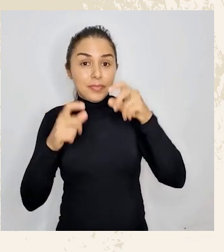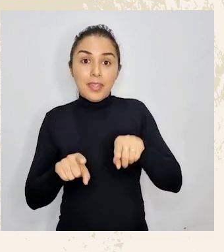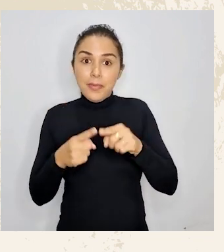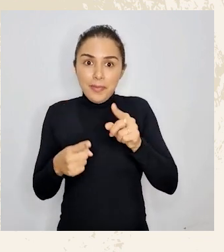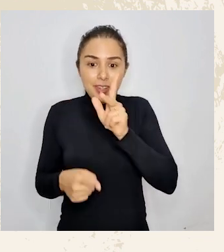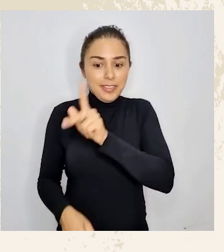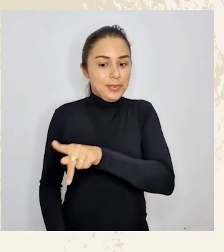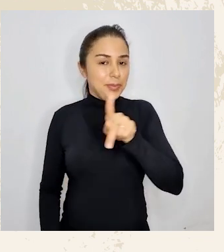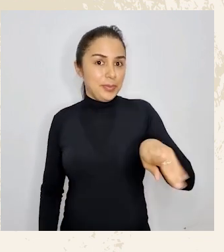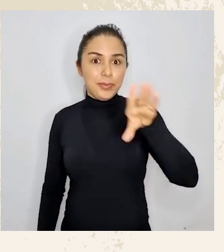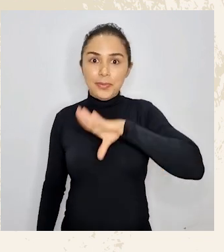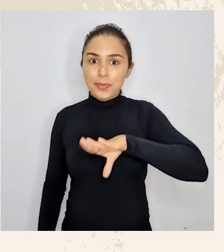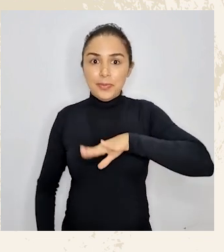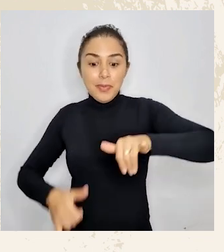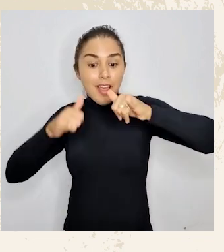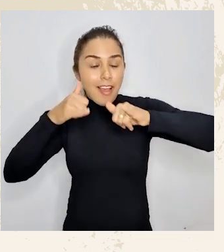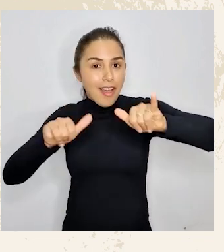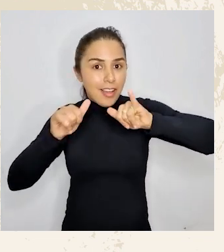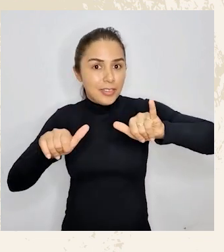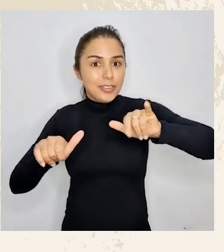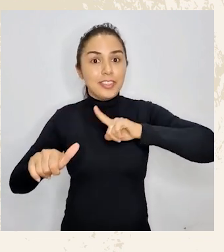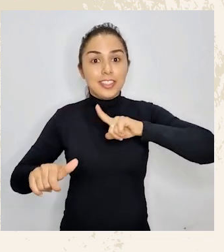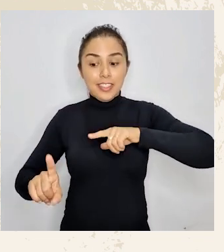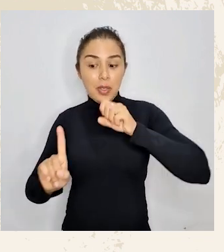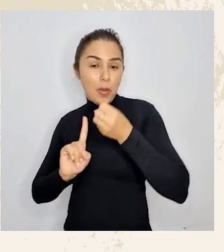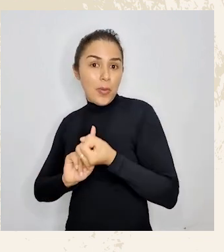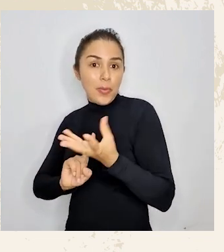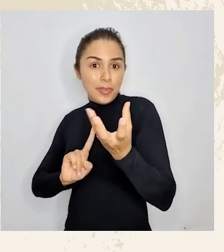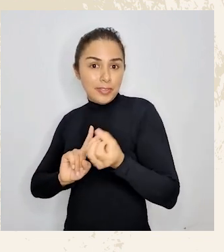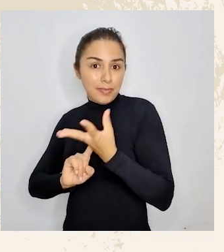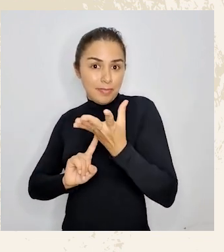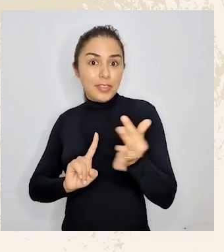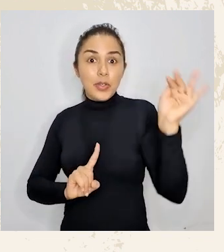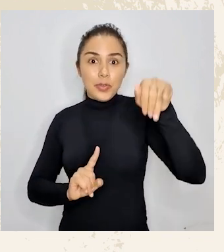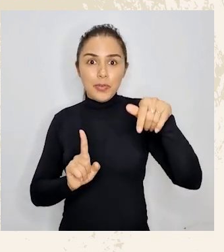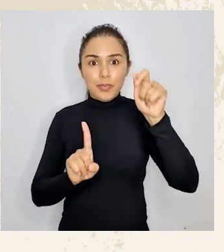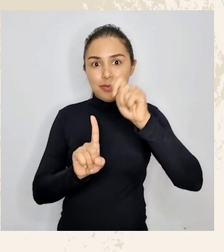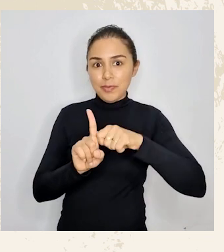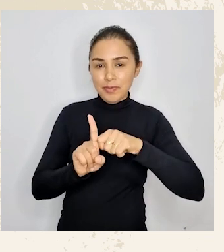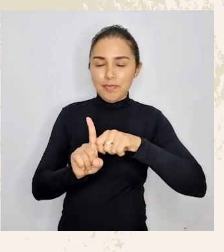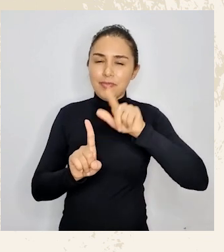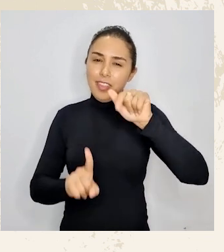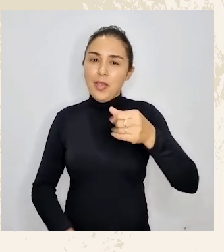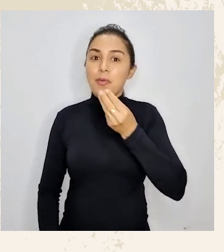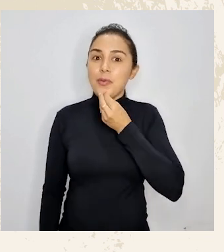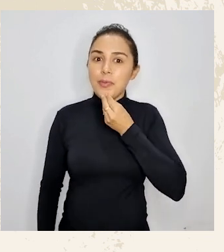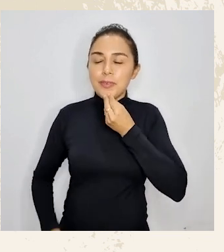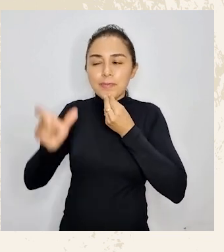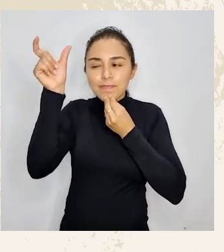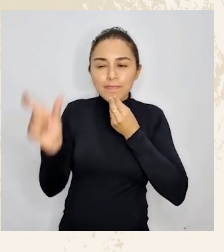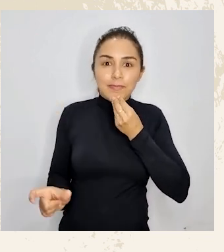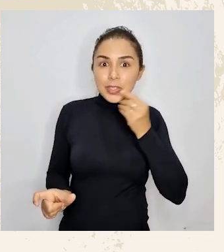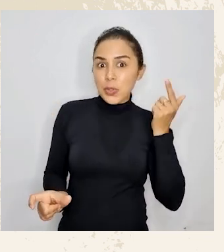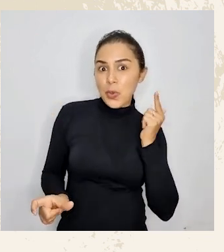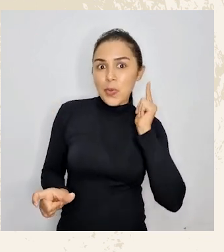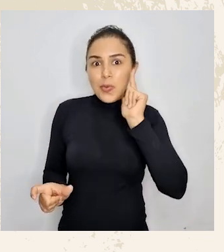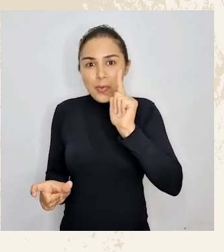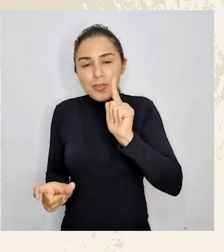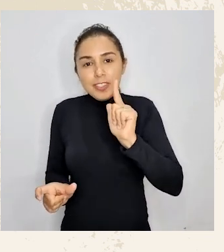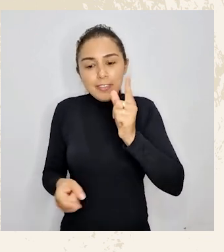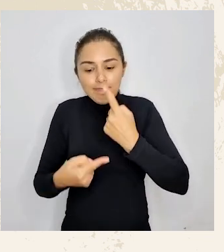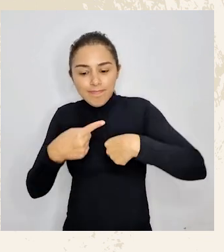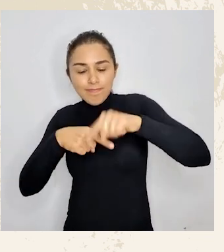português anuncia um sarau poético no final do mês. É uma oportunidade para Felipe vencer a vergonha